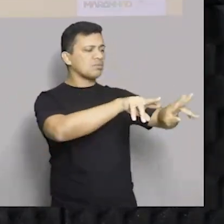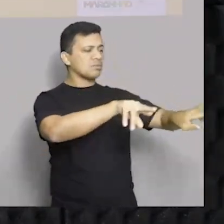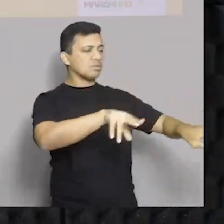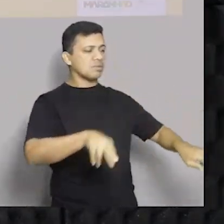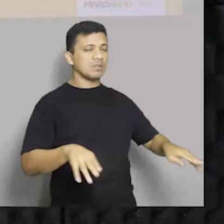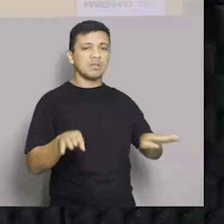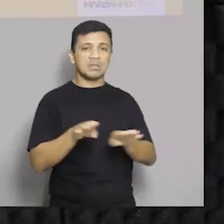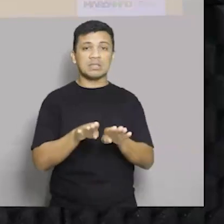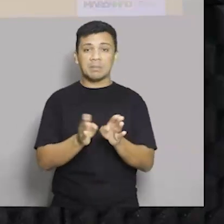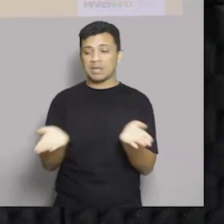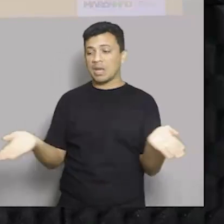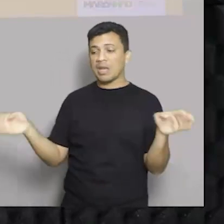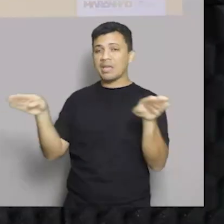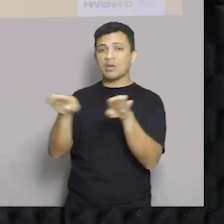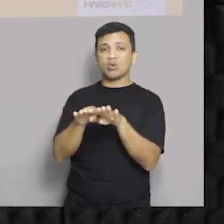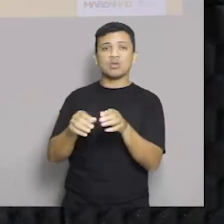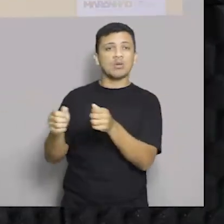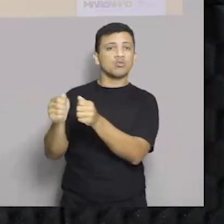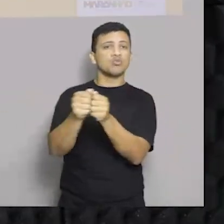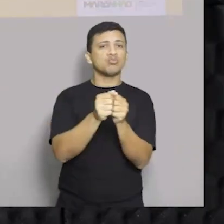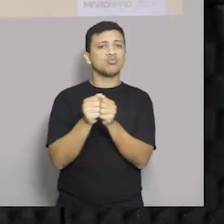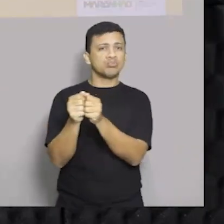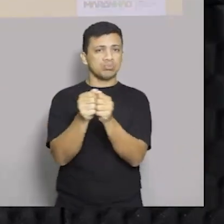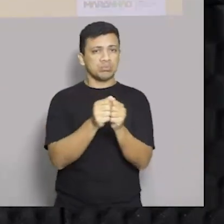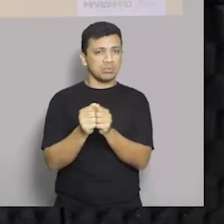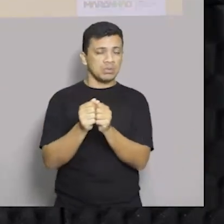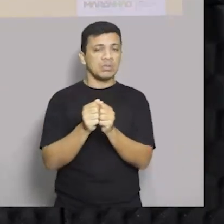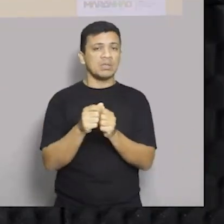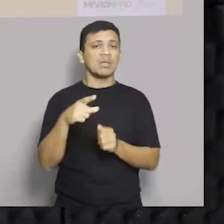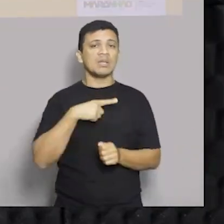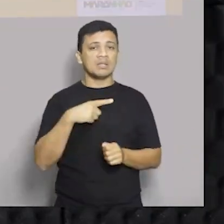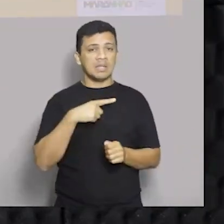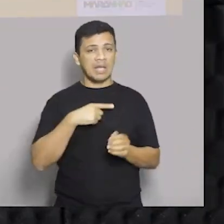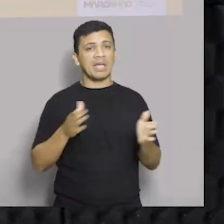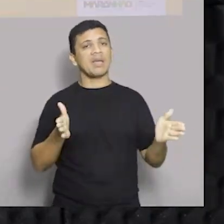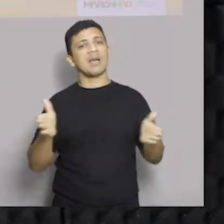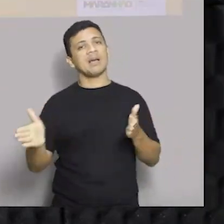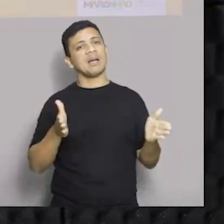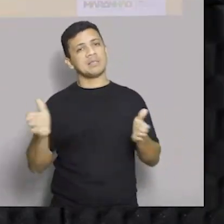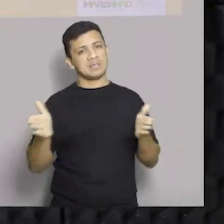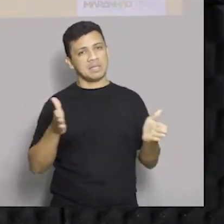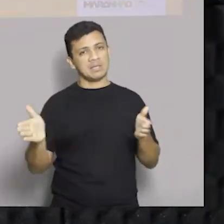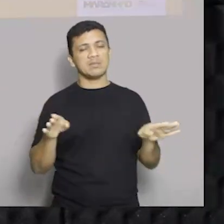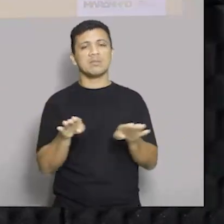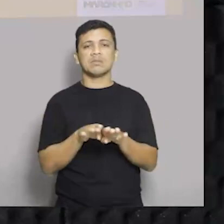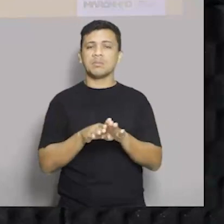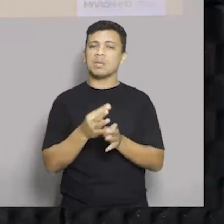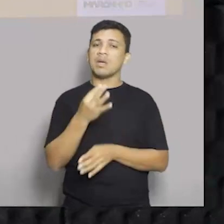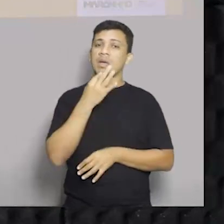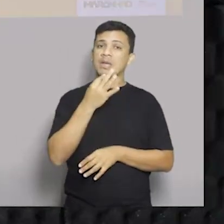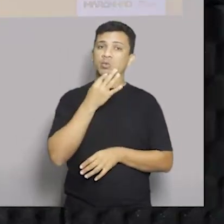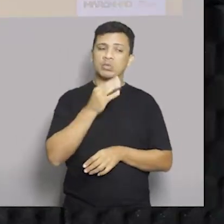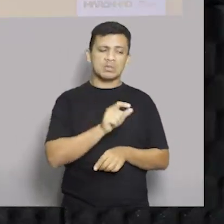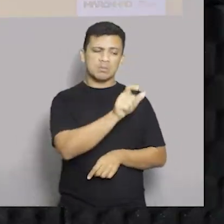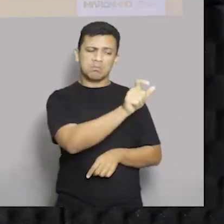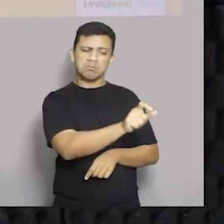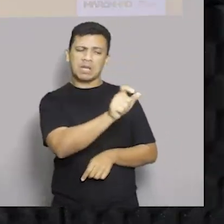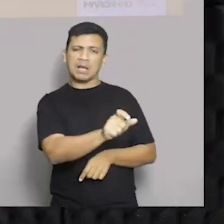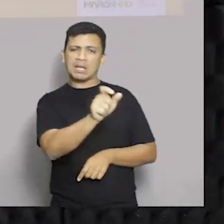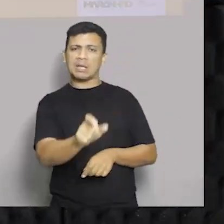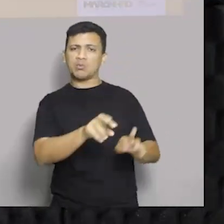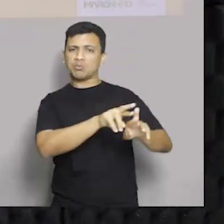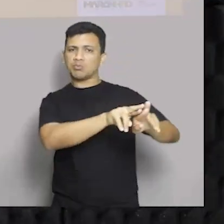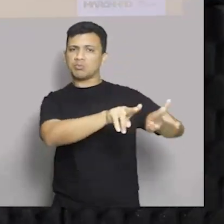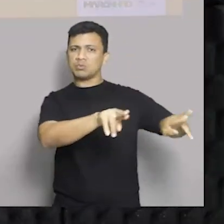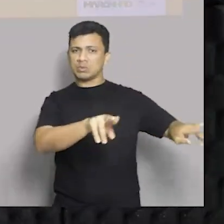inclusão, colocar todo mundo junto, dar acesso e reconhecer a partir das diferenças que